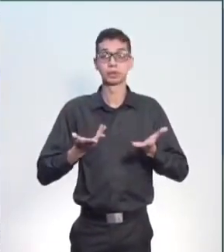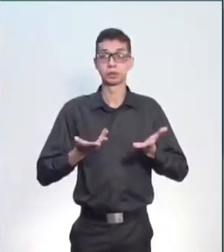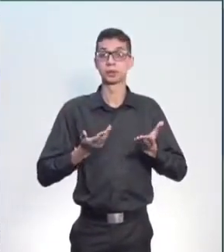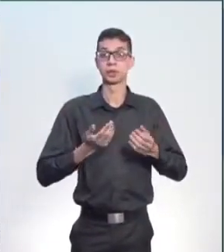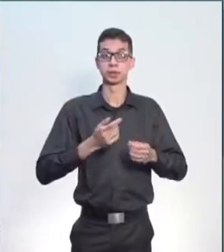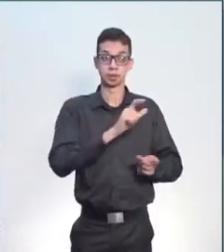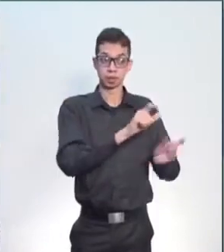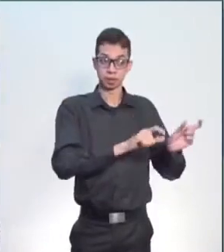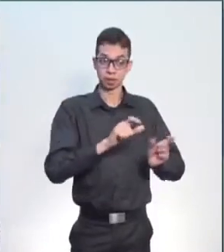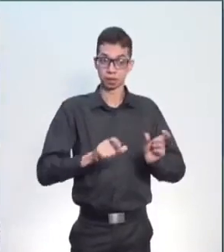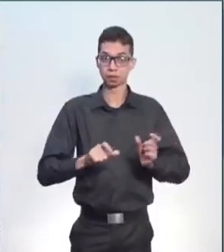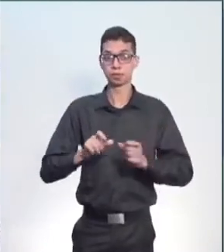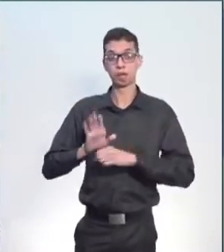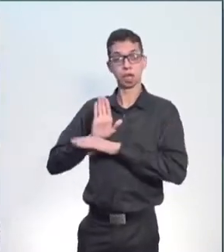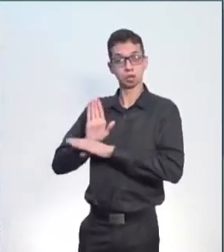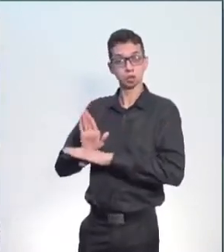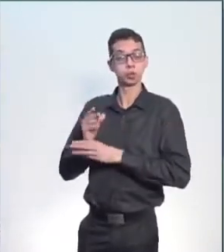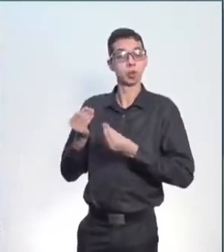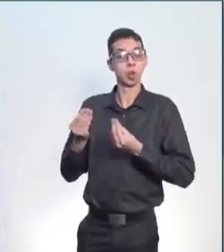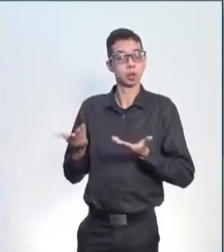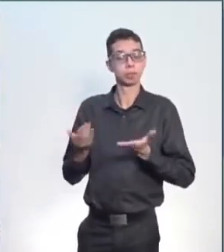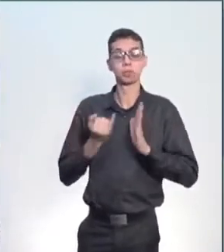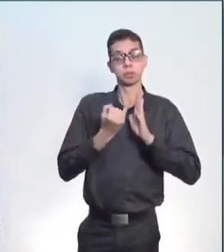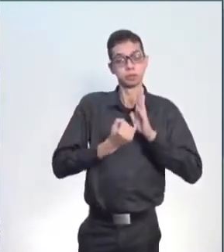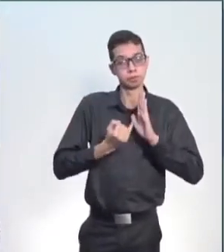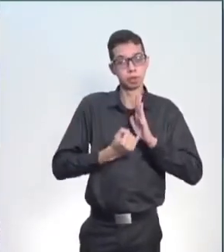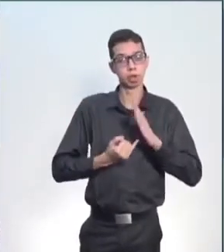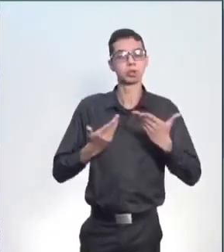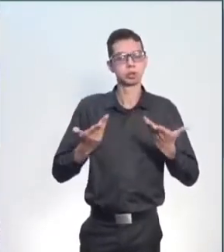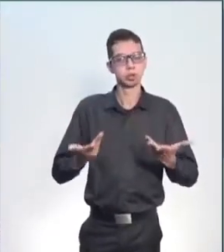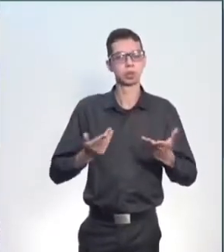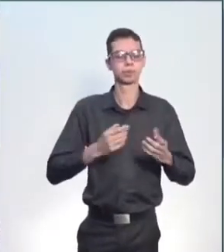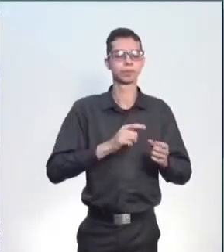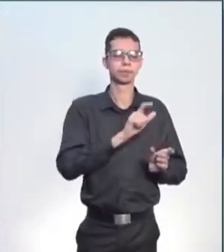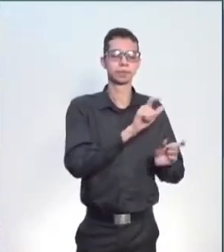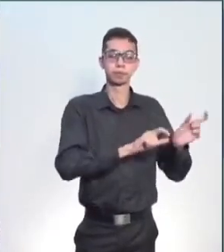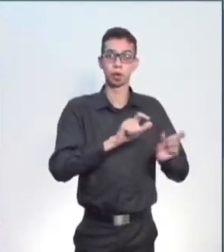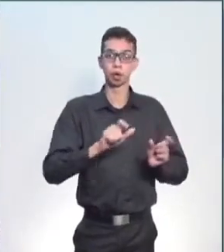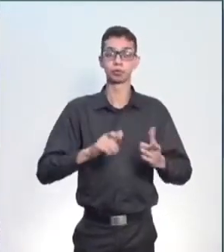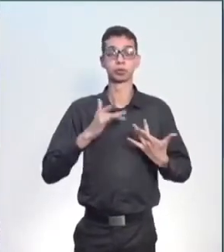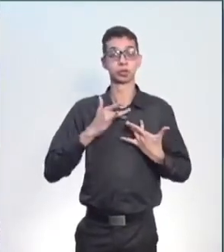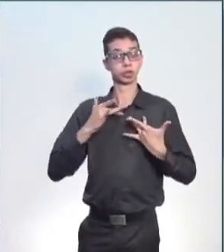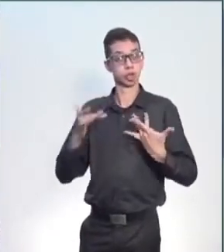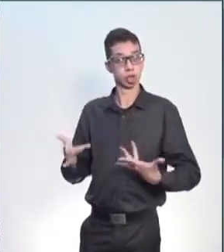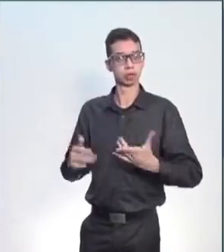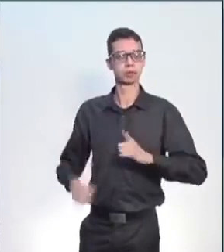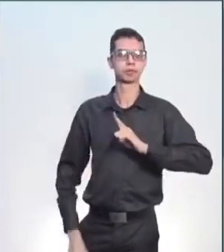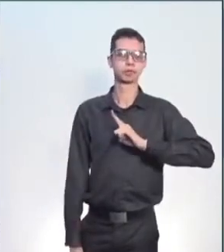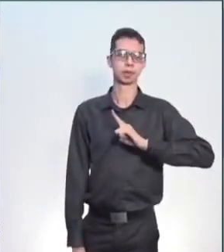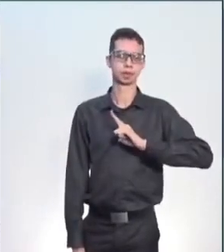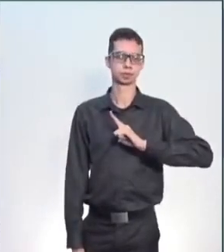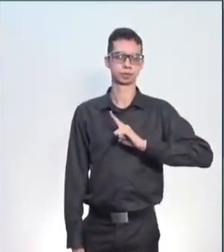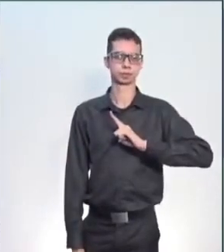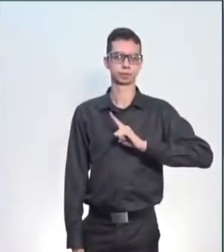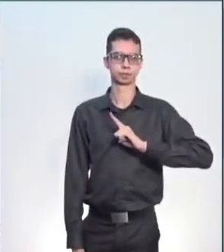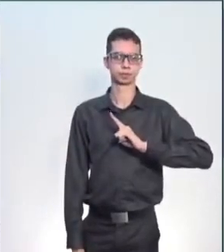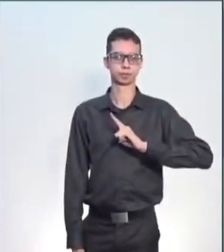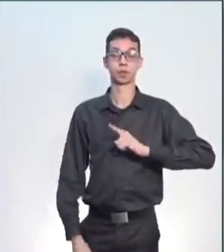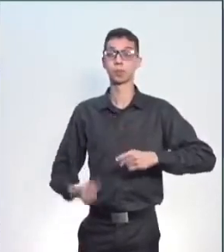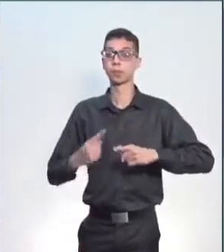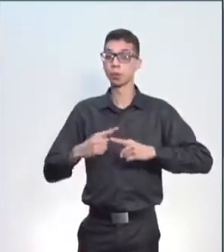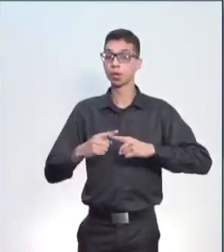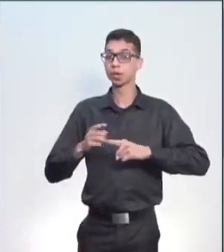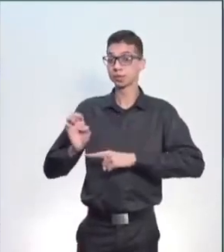Então, existe já aí uma solidariedade da população que é provocada pelo